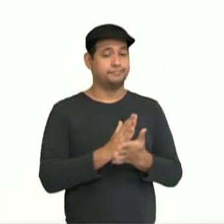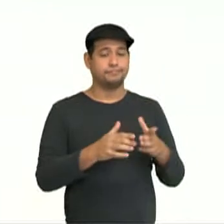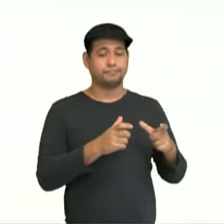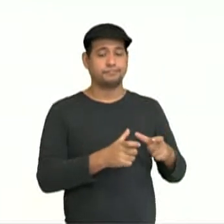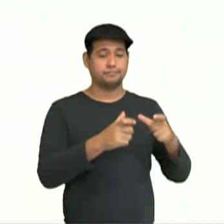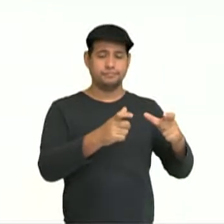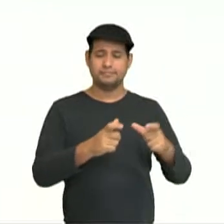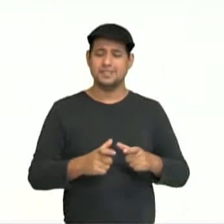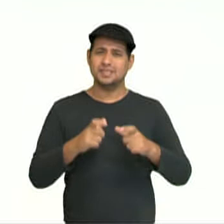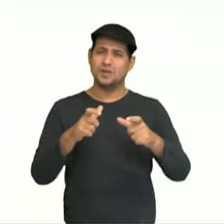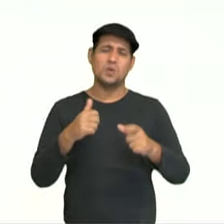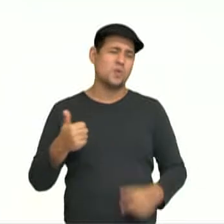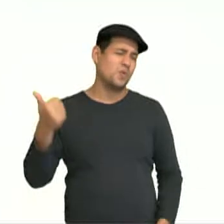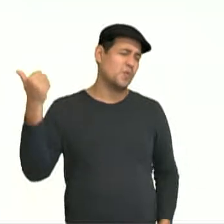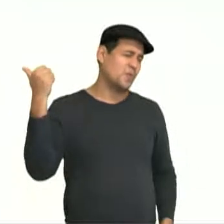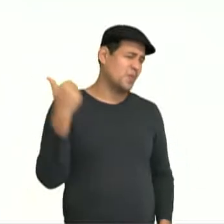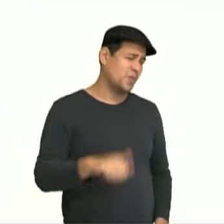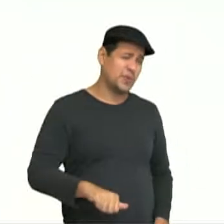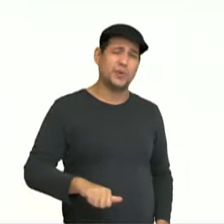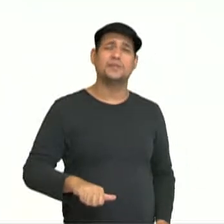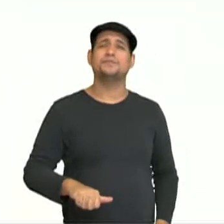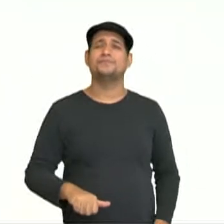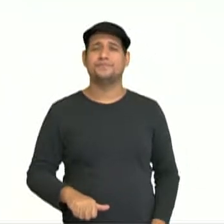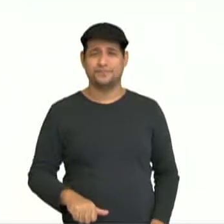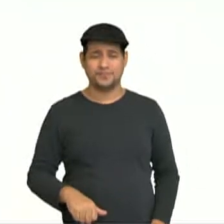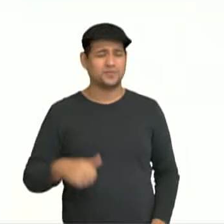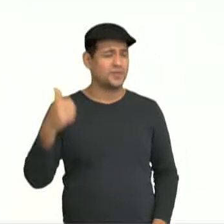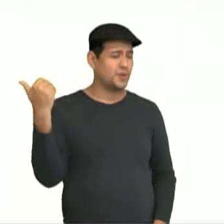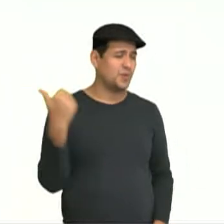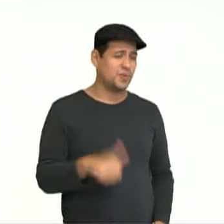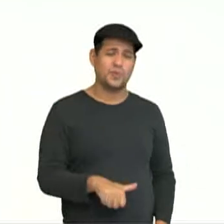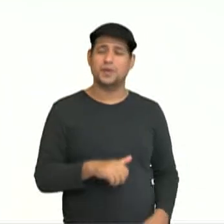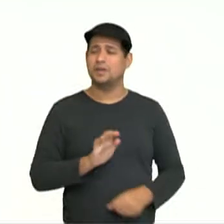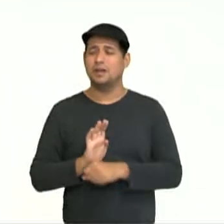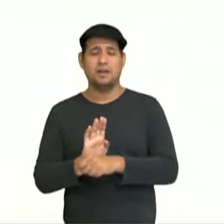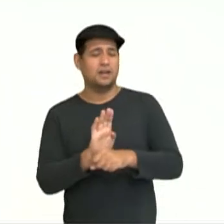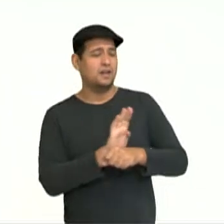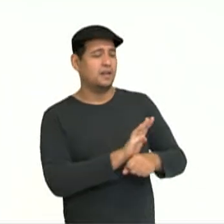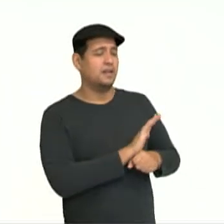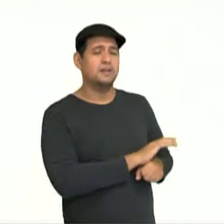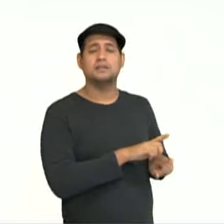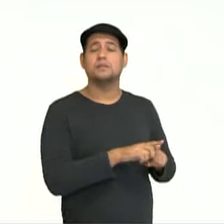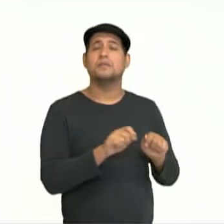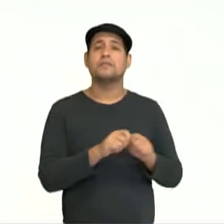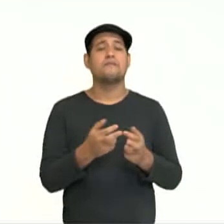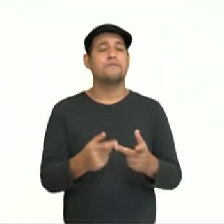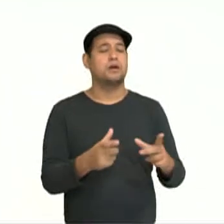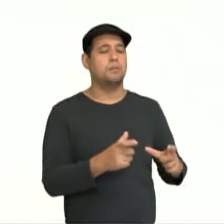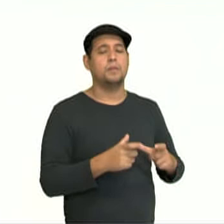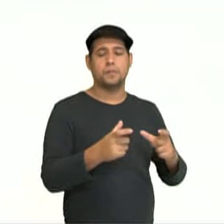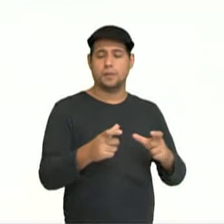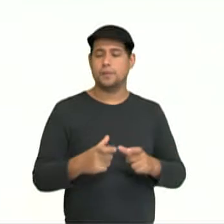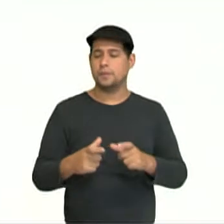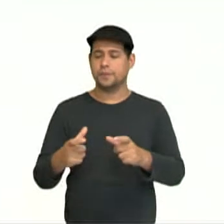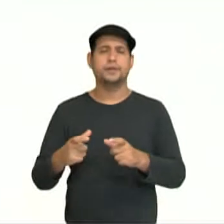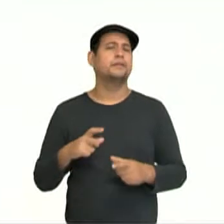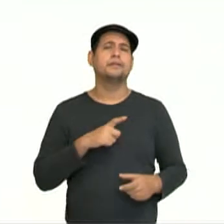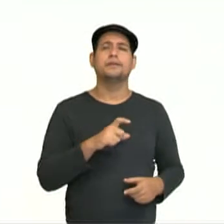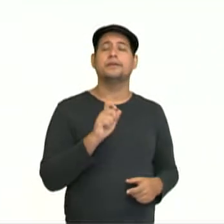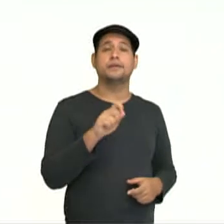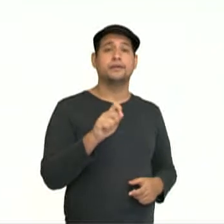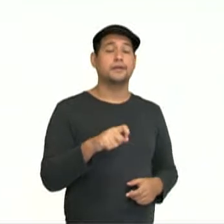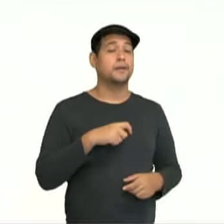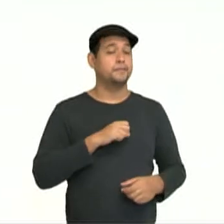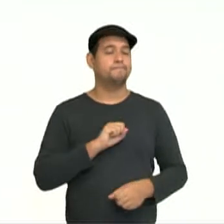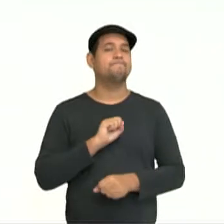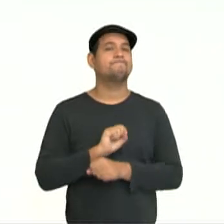setores, prejudicou em muito ao atendimento, o que fez que muitos setores praticamente tivessem que dar